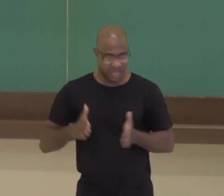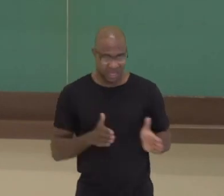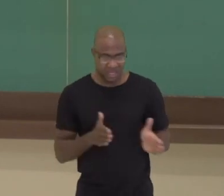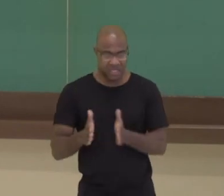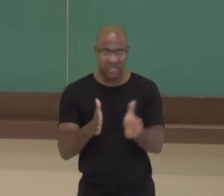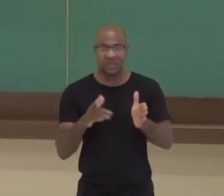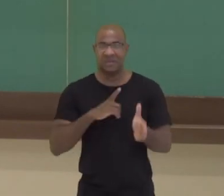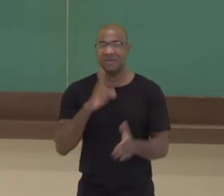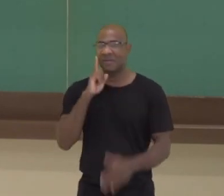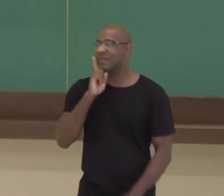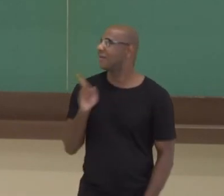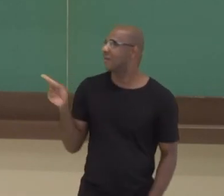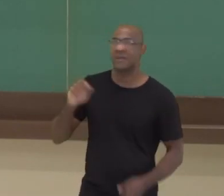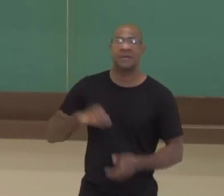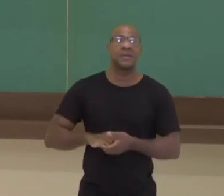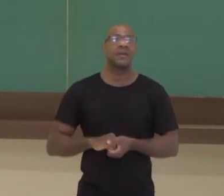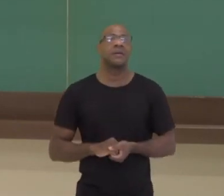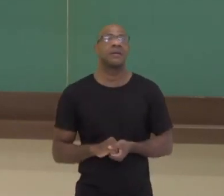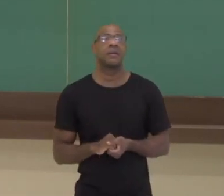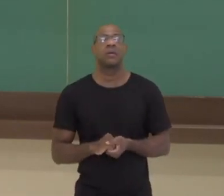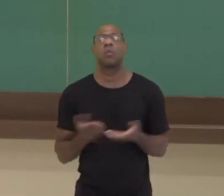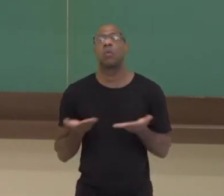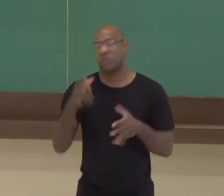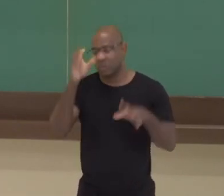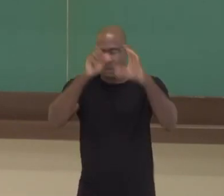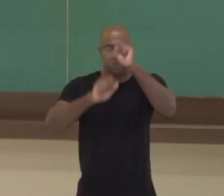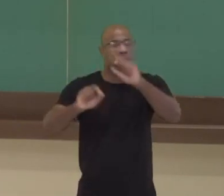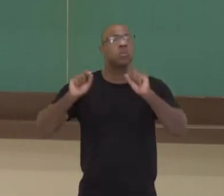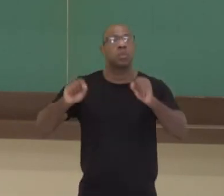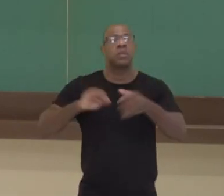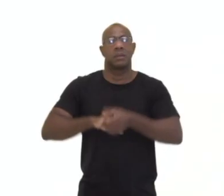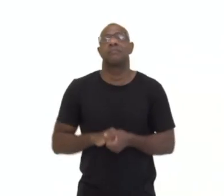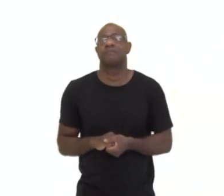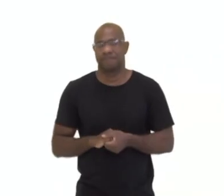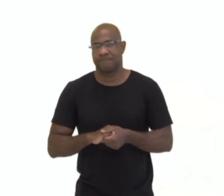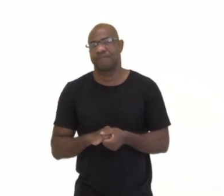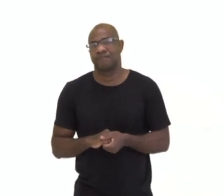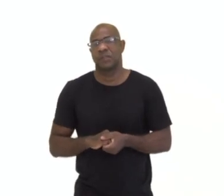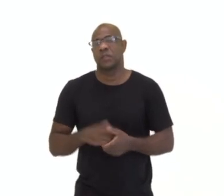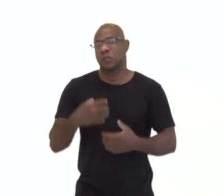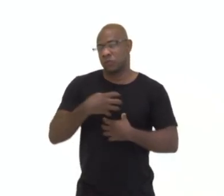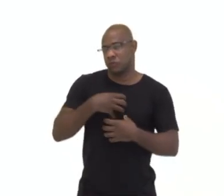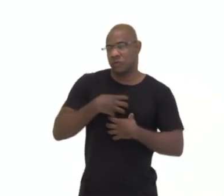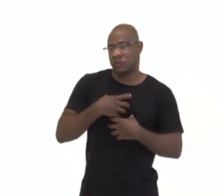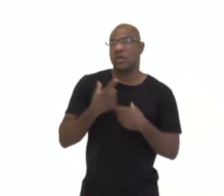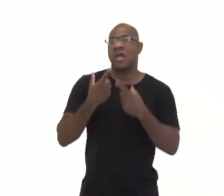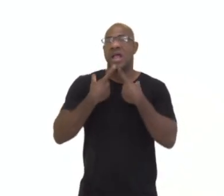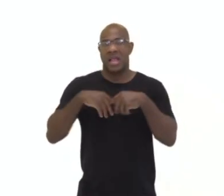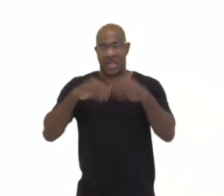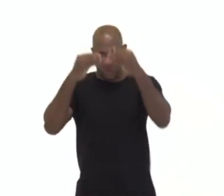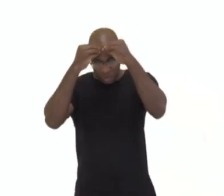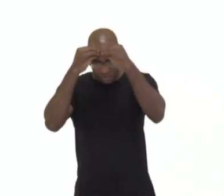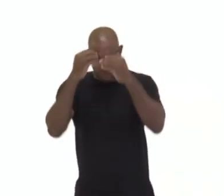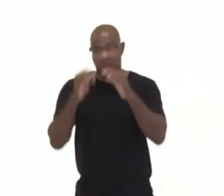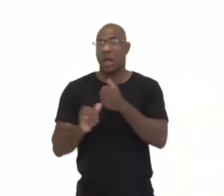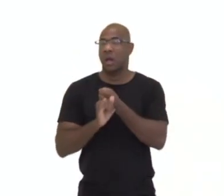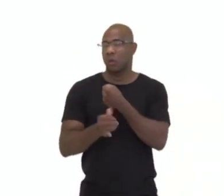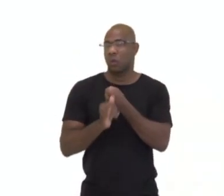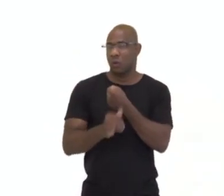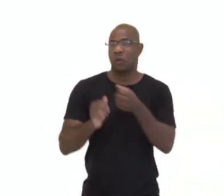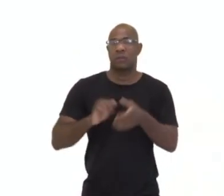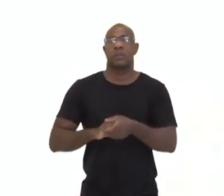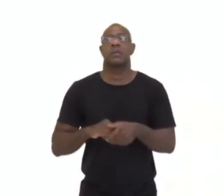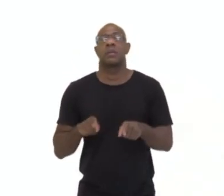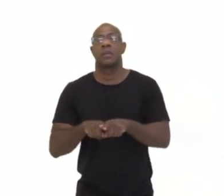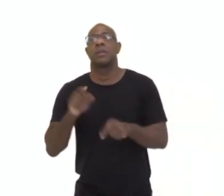Guaíba. O que aprendemos? Reconhecemos o estilo e linguagem de uma crônica e inferimos